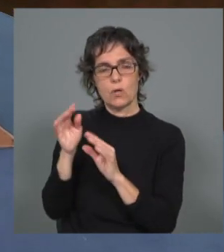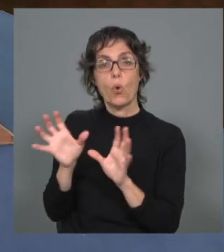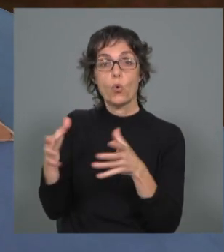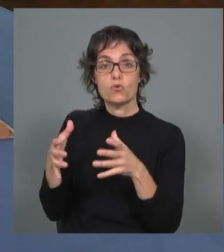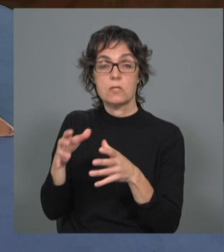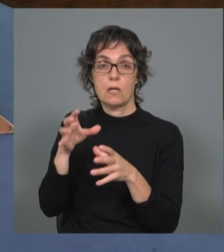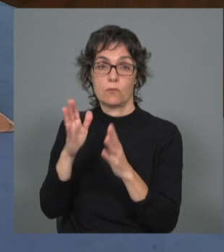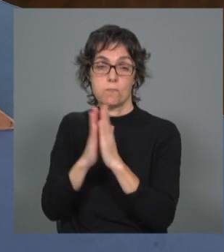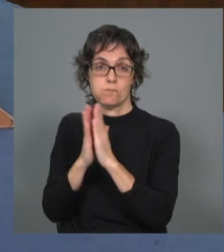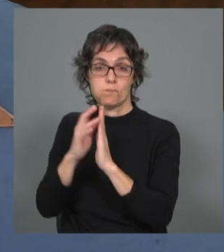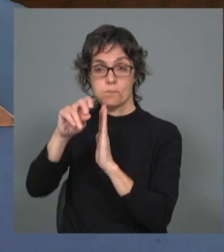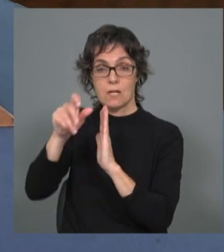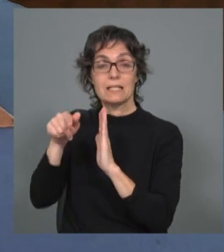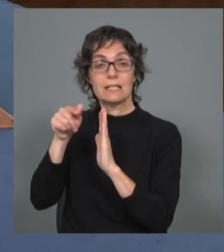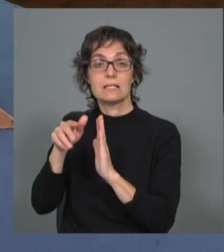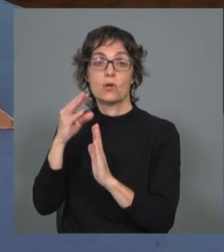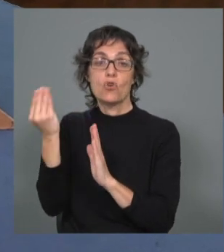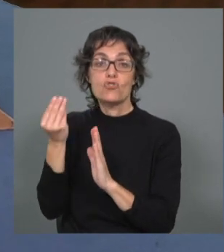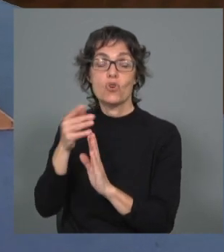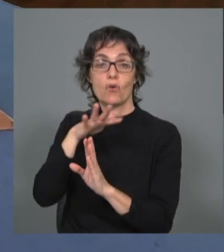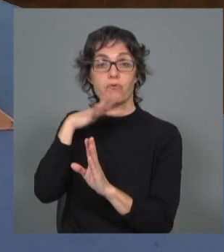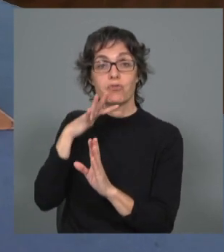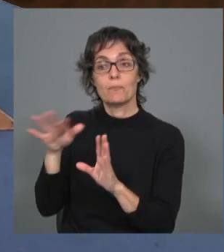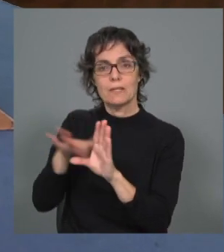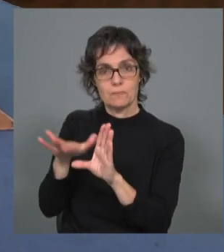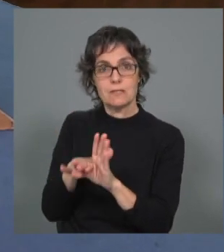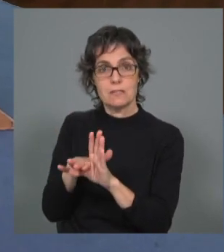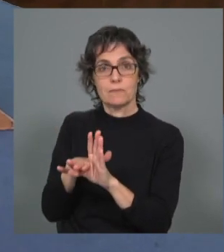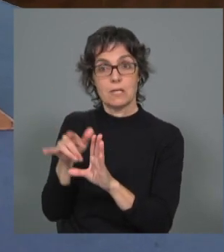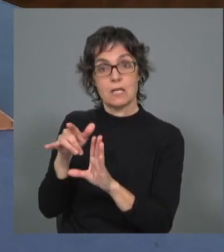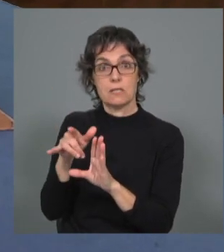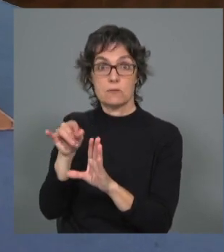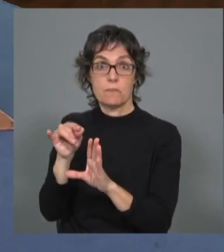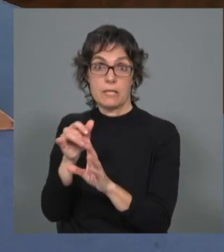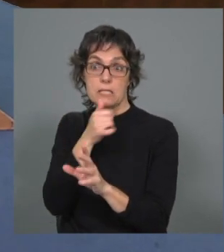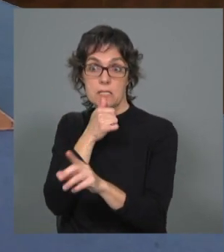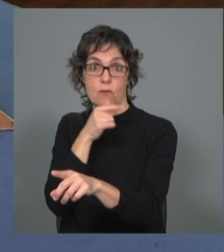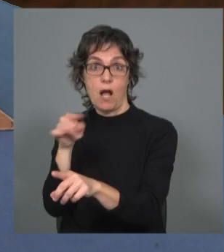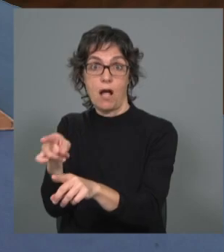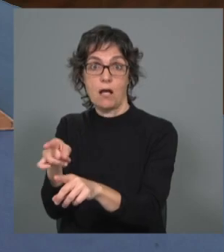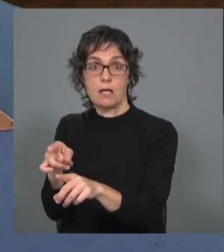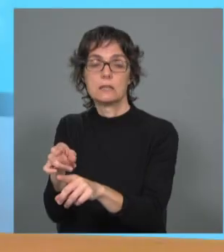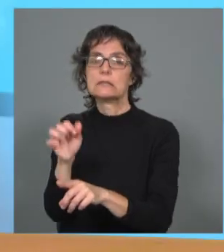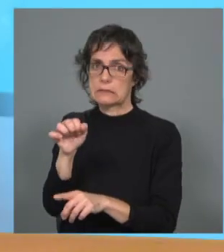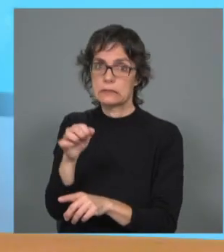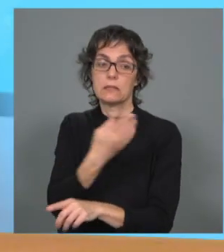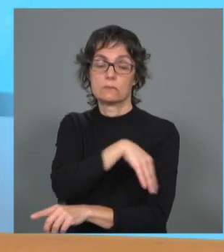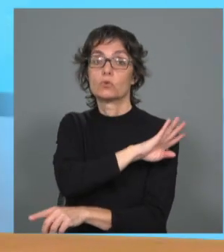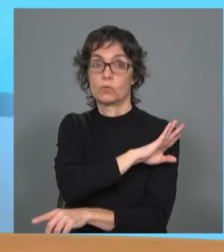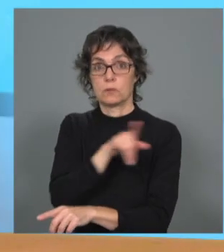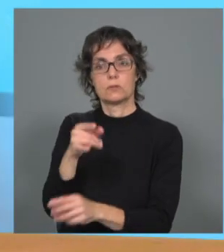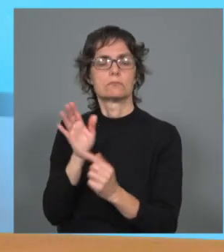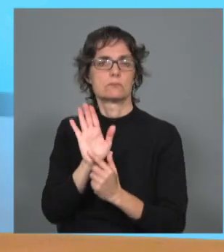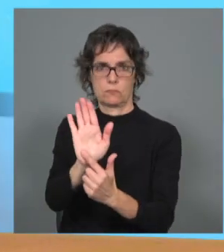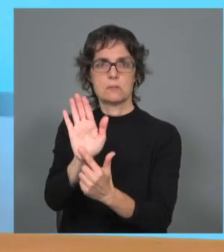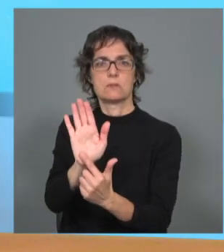presentes famílias, jovens, etc. Sem e isso são processos de decisão que estão a acontecer. Sim. A Diocese de Coimbra é um exemplo